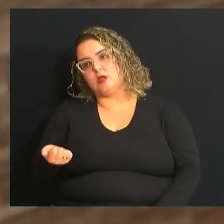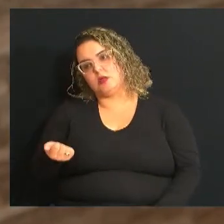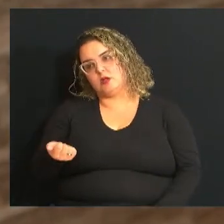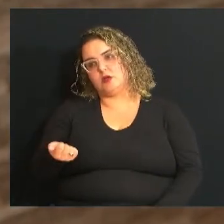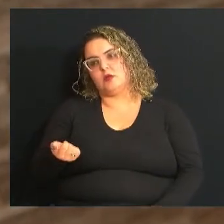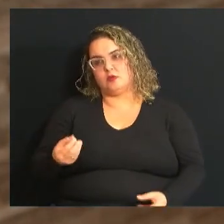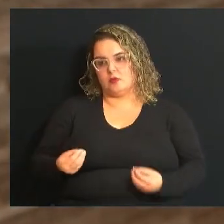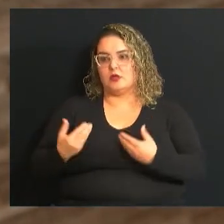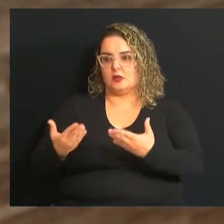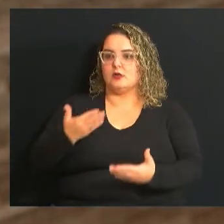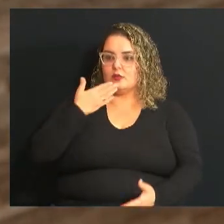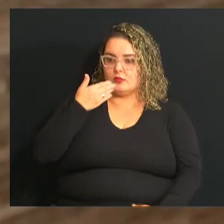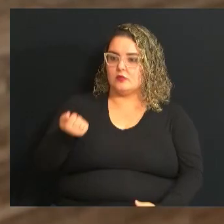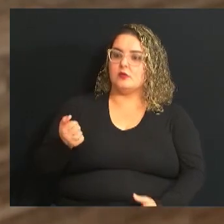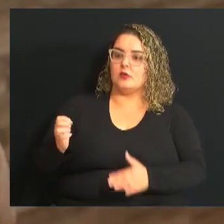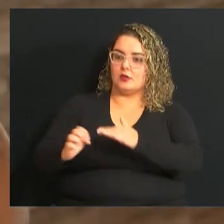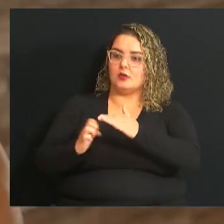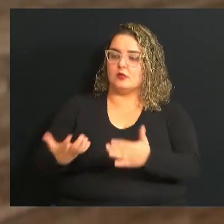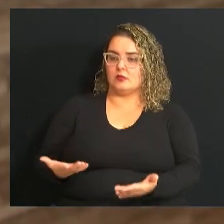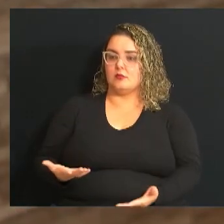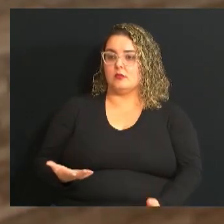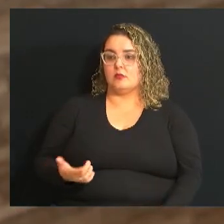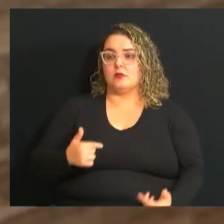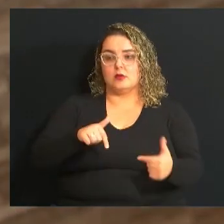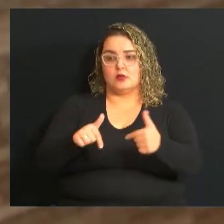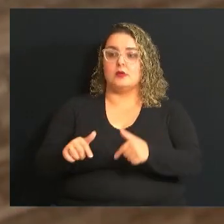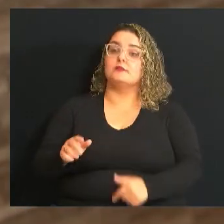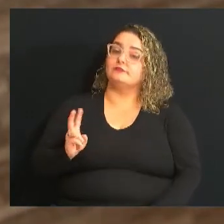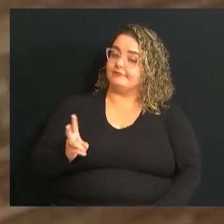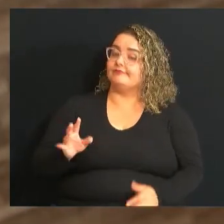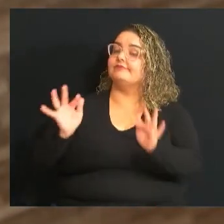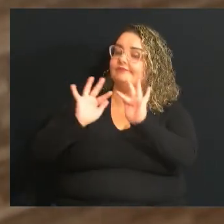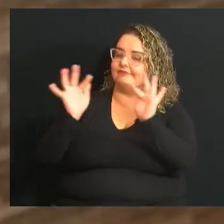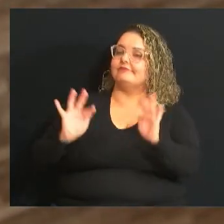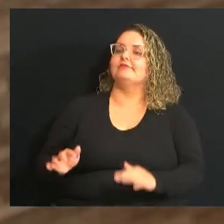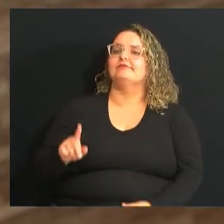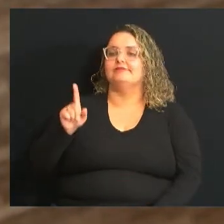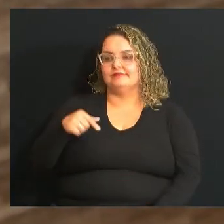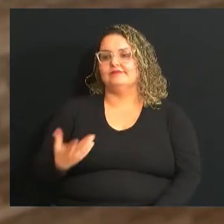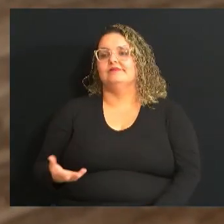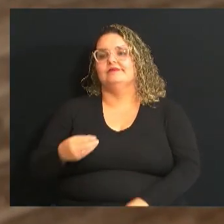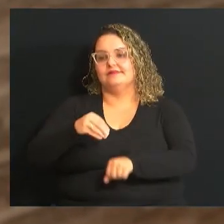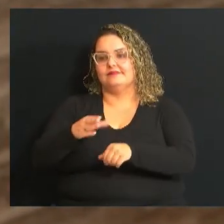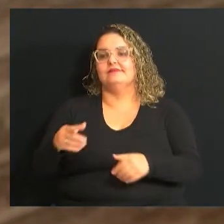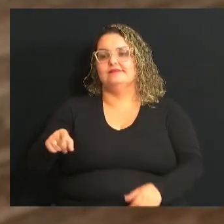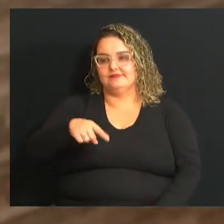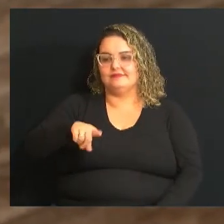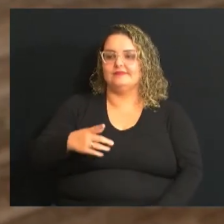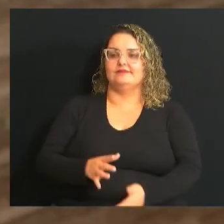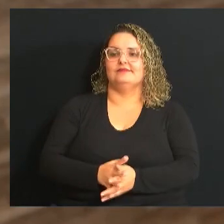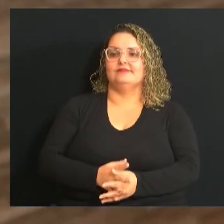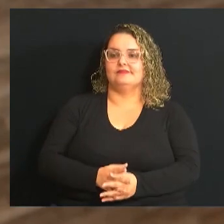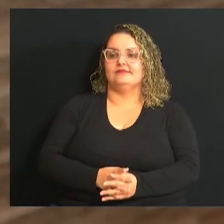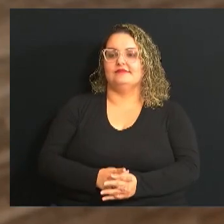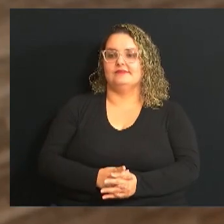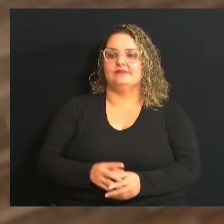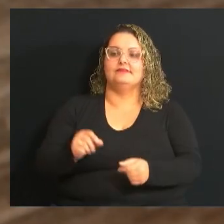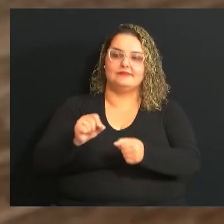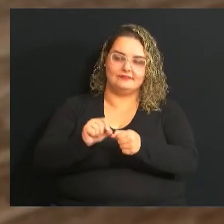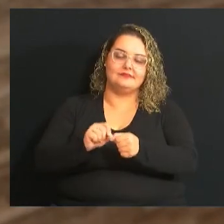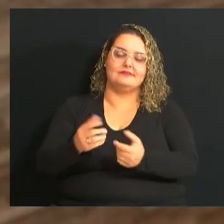viagem ou pelo site aí que vende pacote. A gente está aí dando exemplos de compras online, mas e se de repente essa compra for